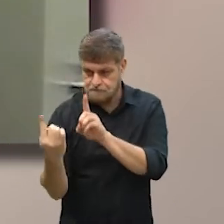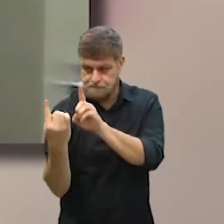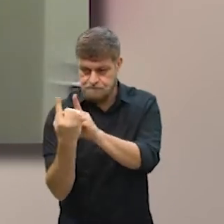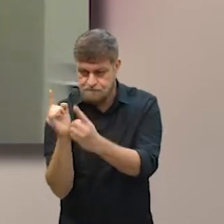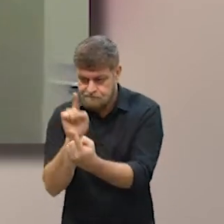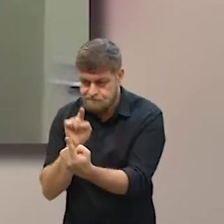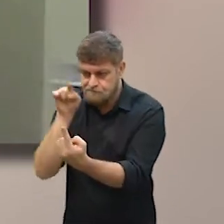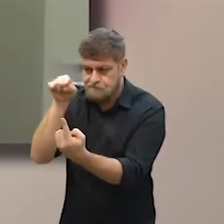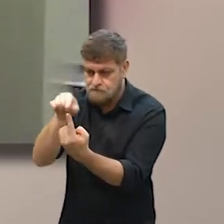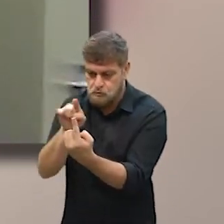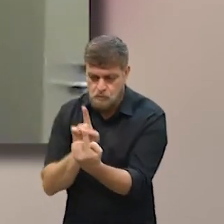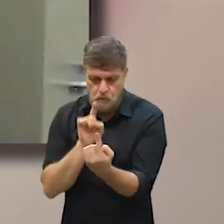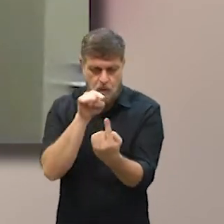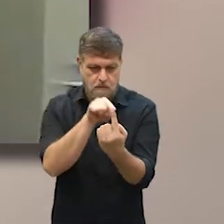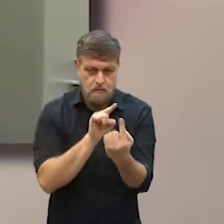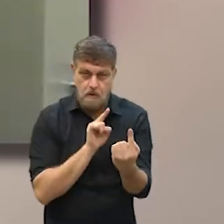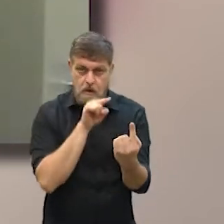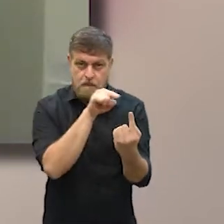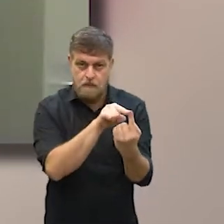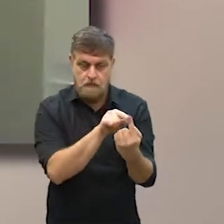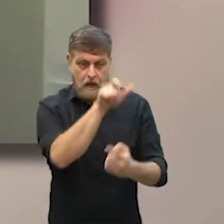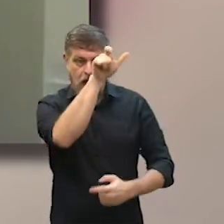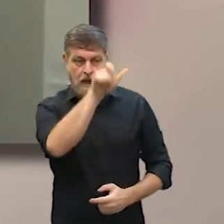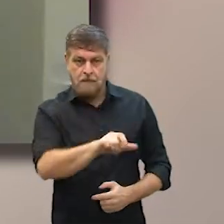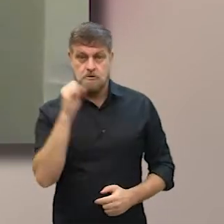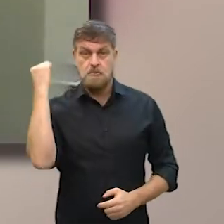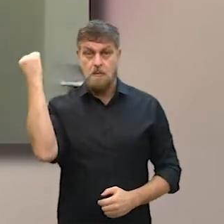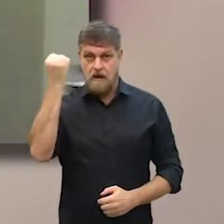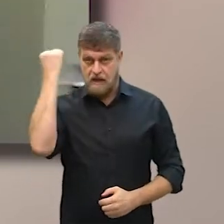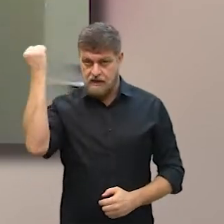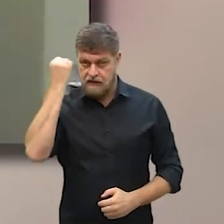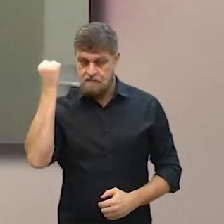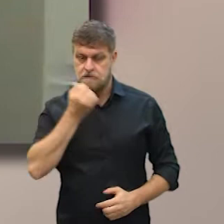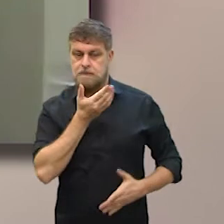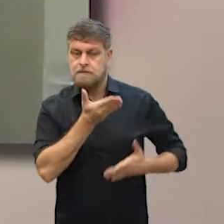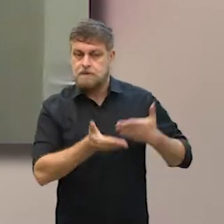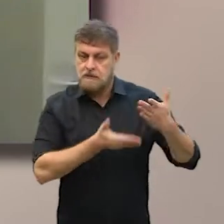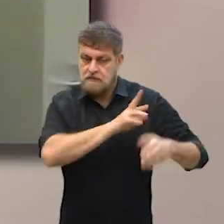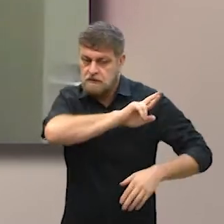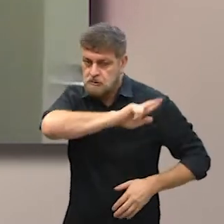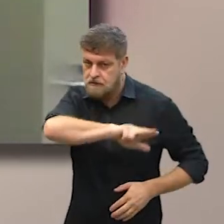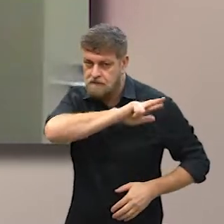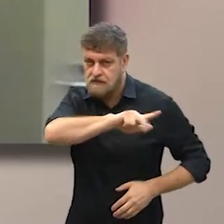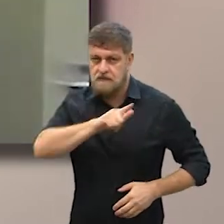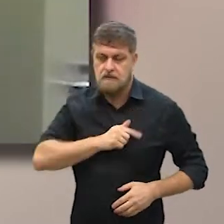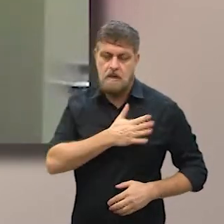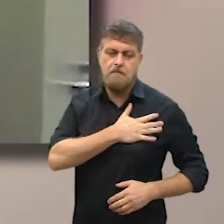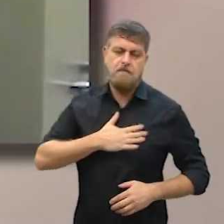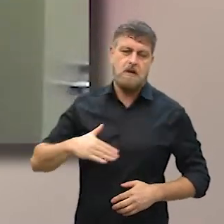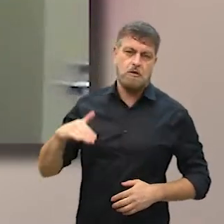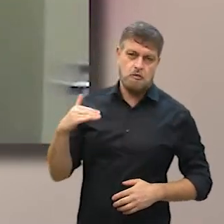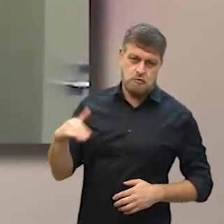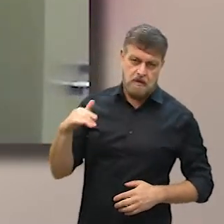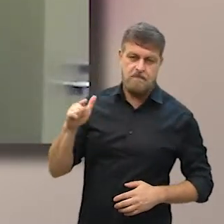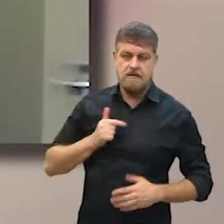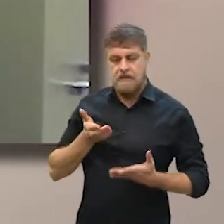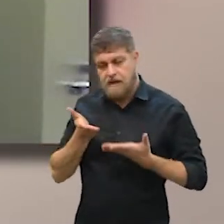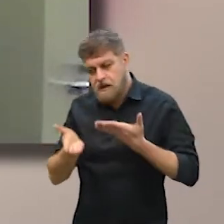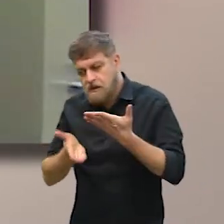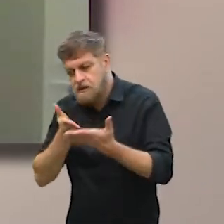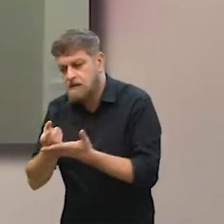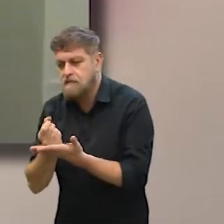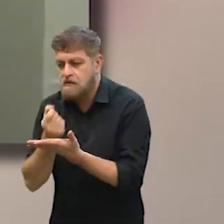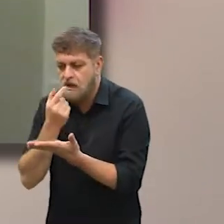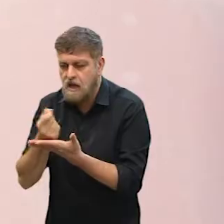corresponder a aquele acometimento Então vamos mais graves tratamentos um pouco mais agressivos vamos mais leves